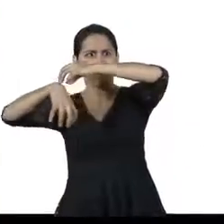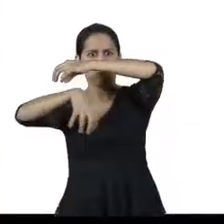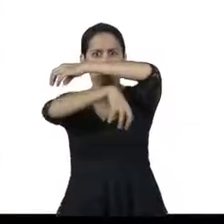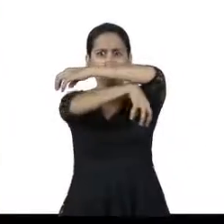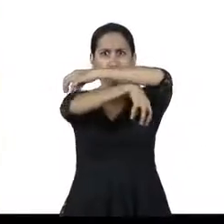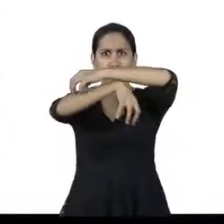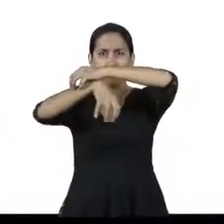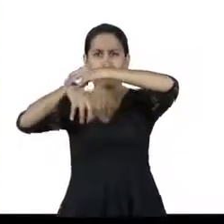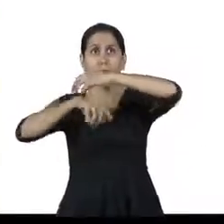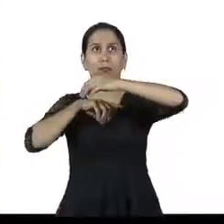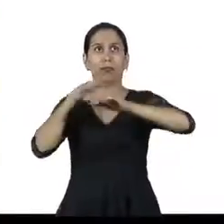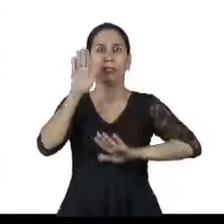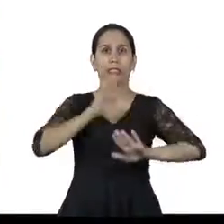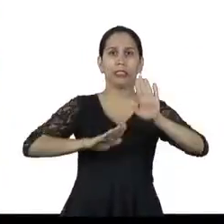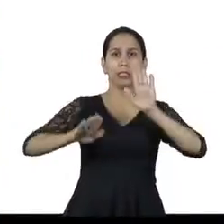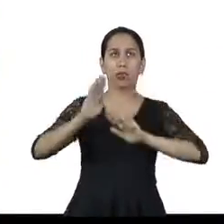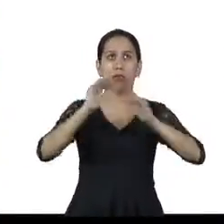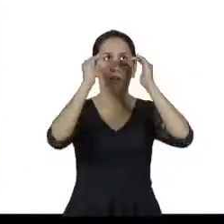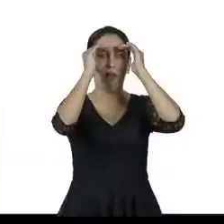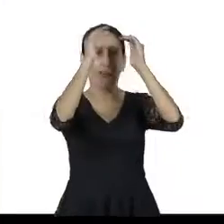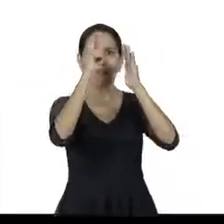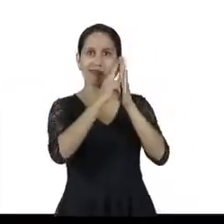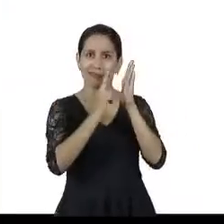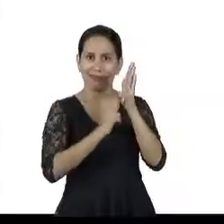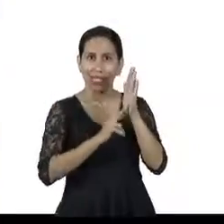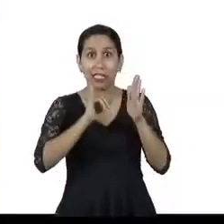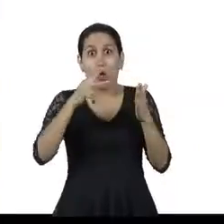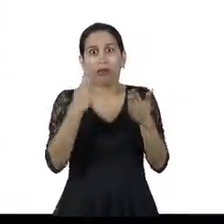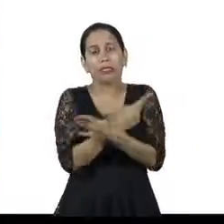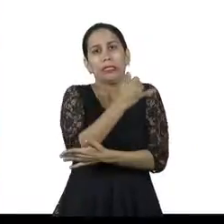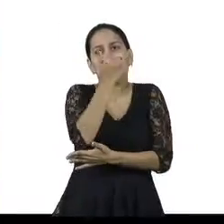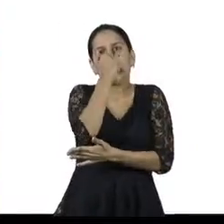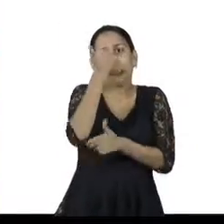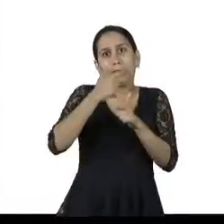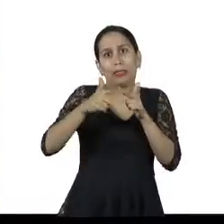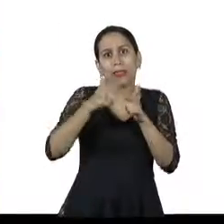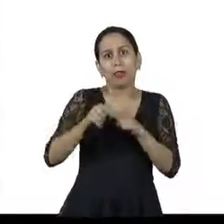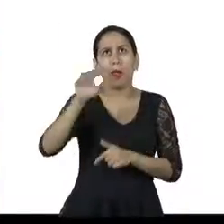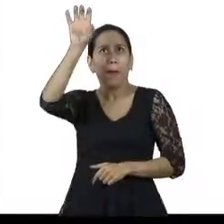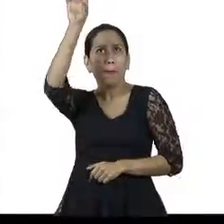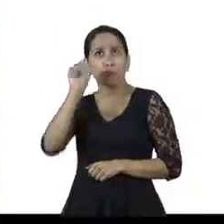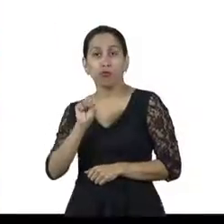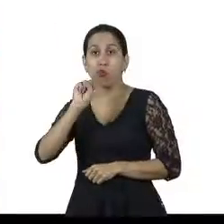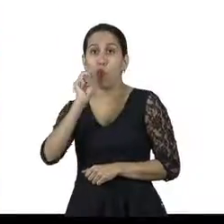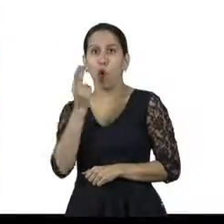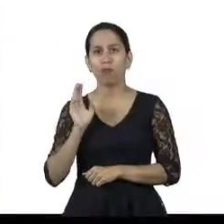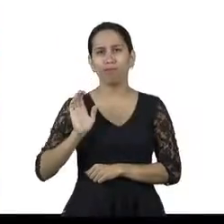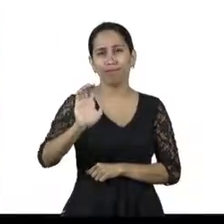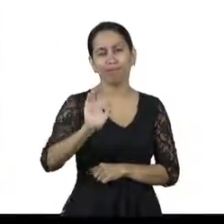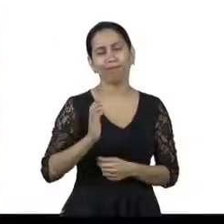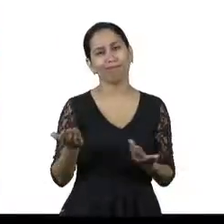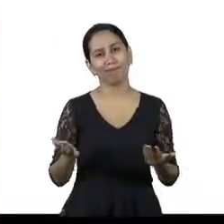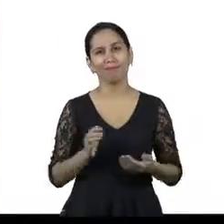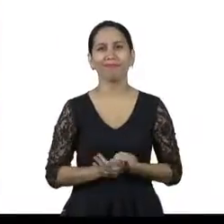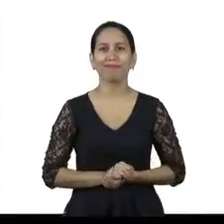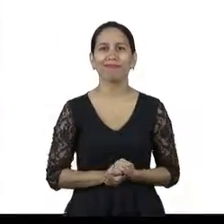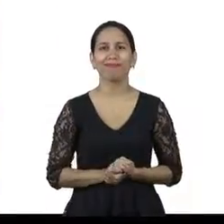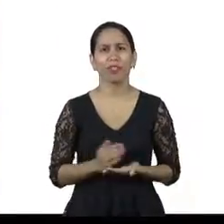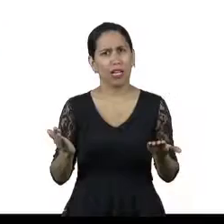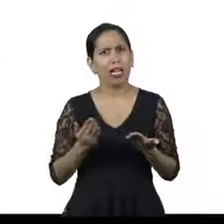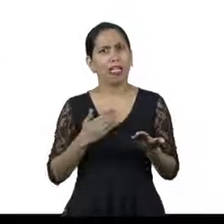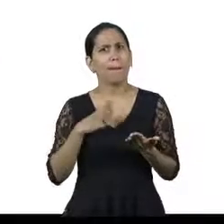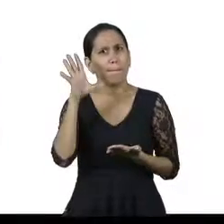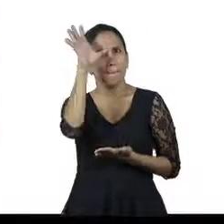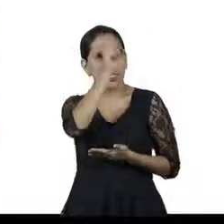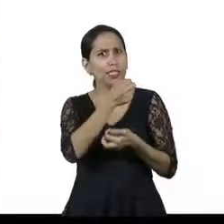o botão de emergência que o equipamento para na hora. Bom, acho que por hoje já vimos bastante coisa.